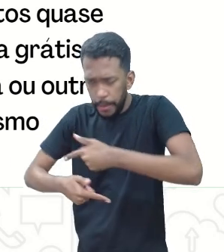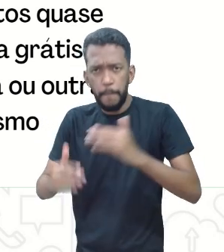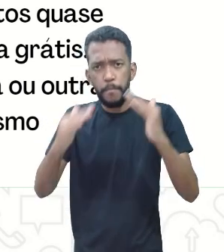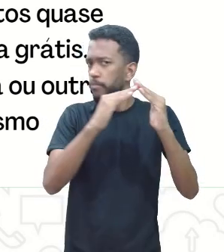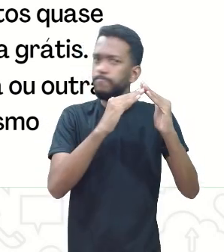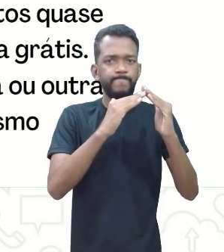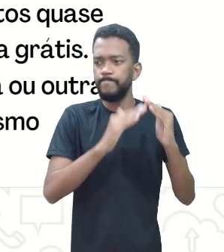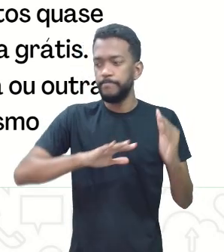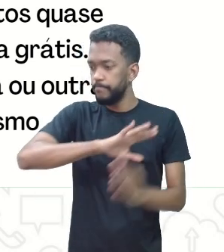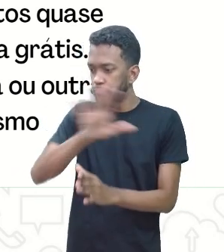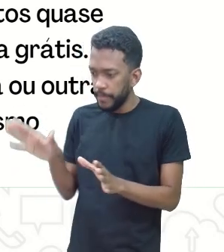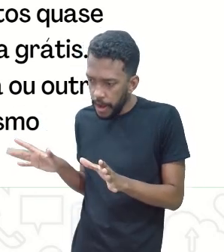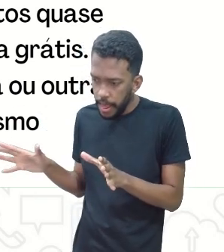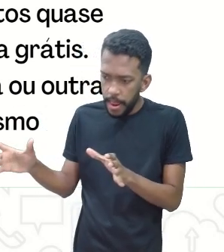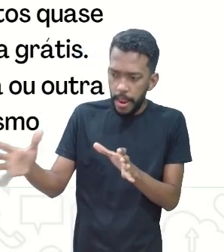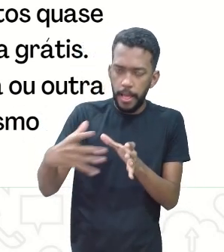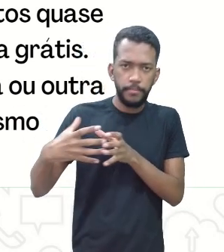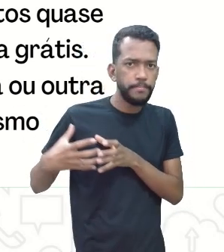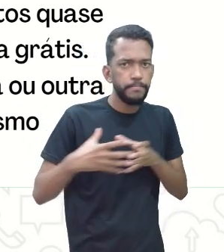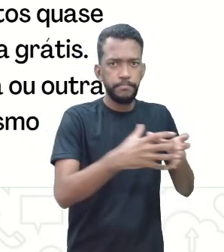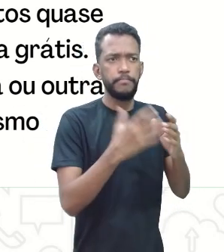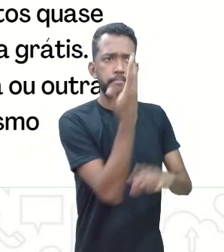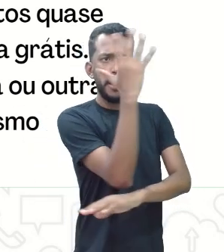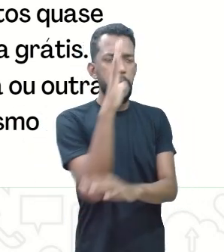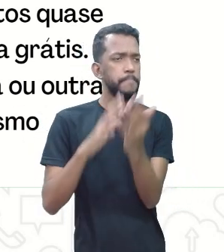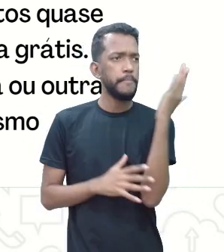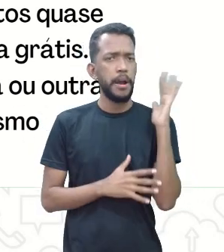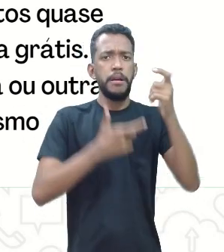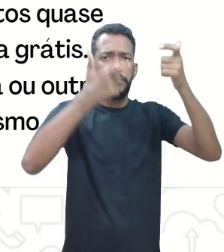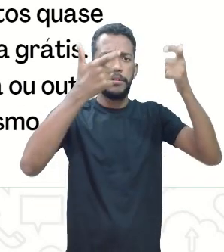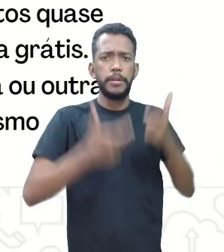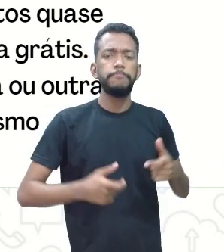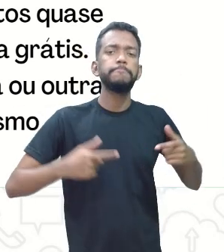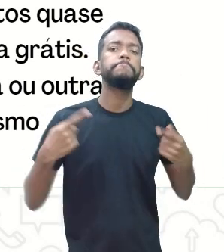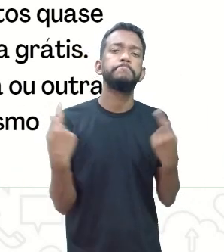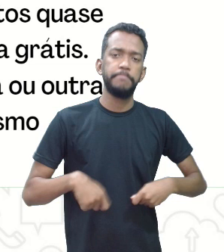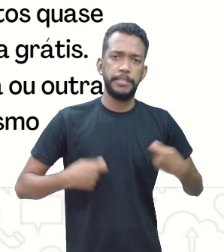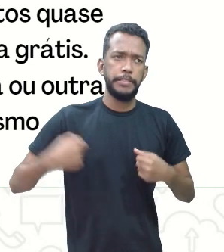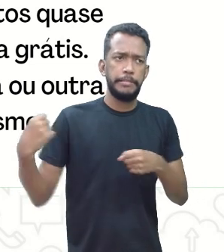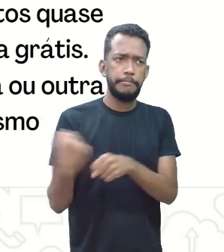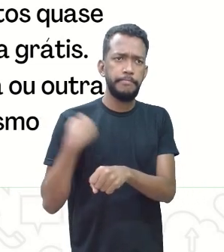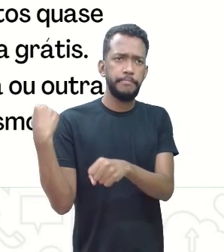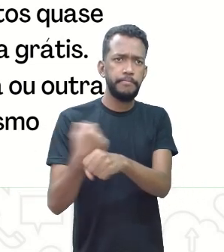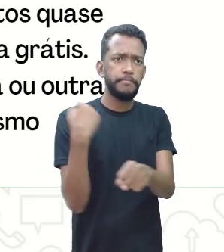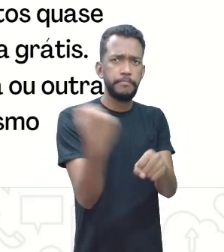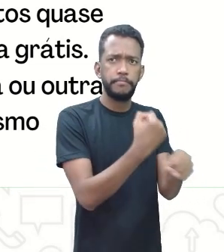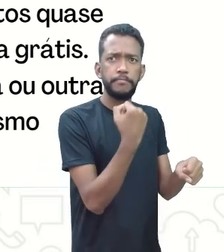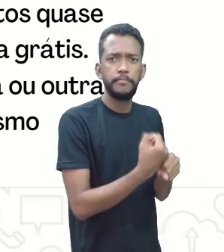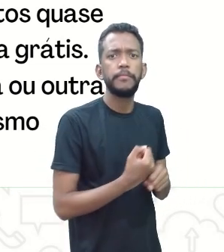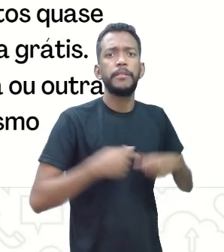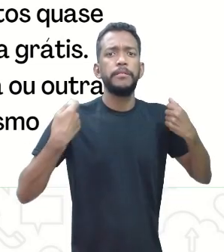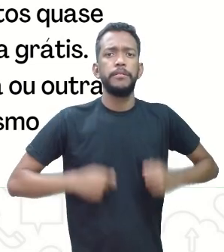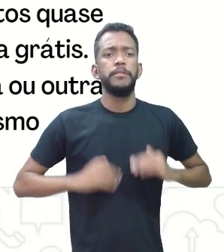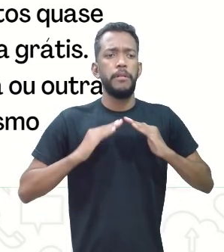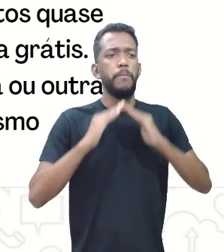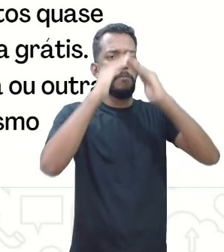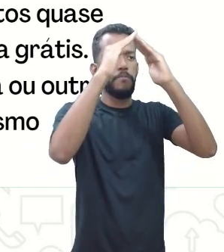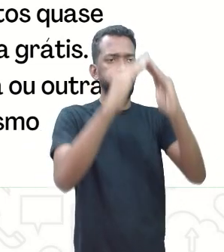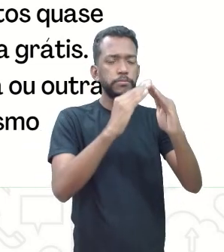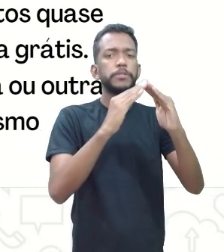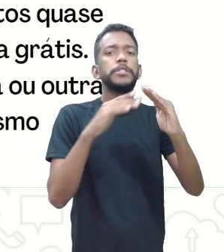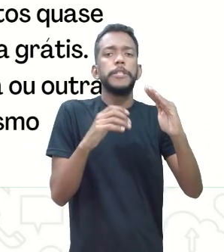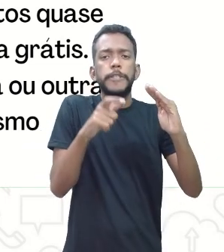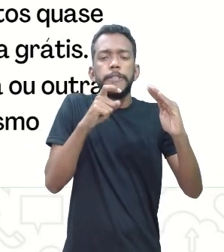levados para a mata, para a zona da derrubada, onde tem que construir, como puderem, um barracão para se